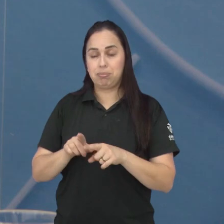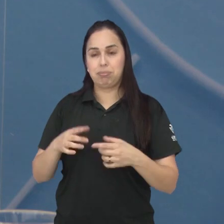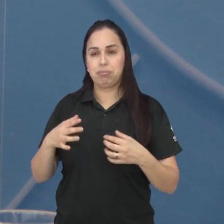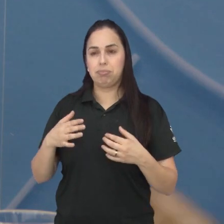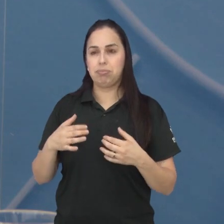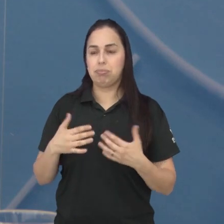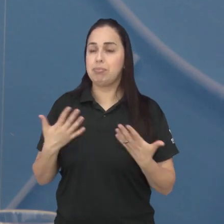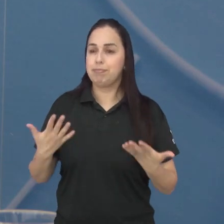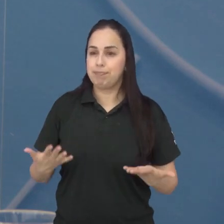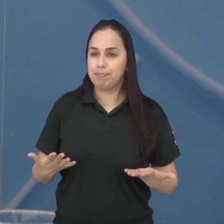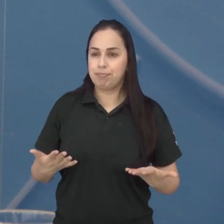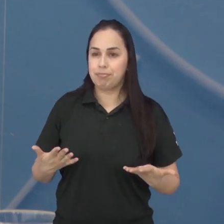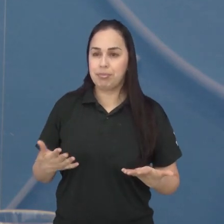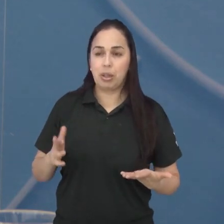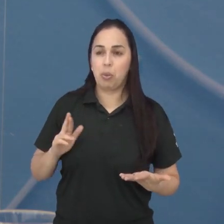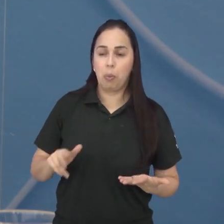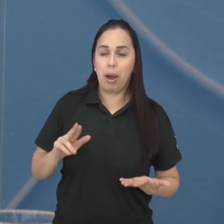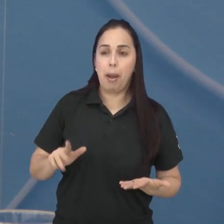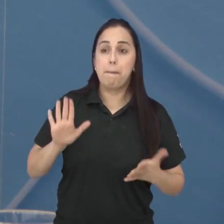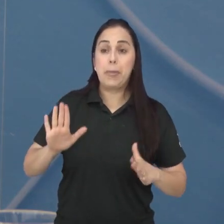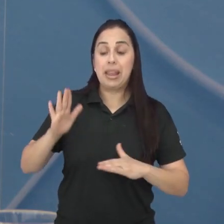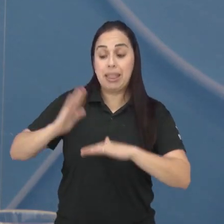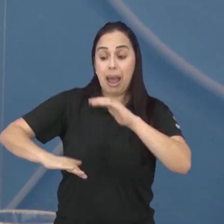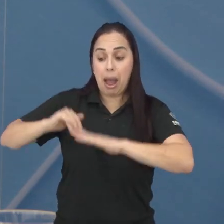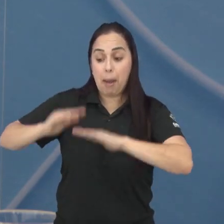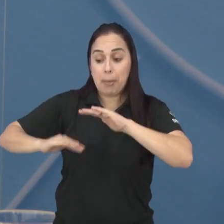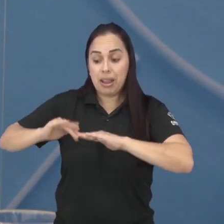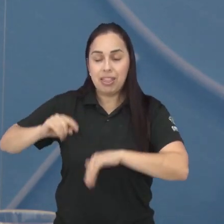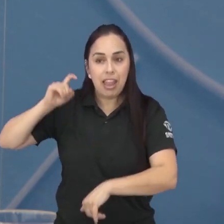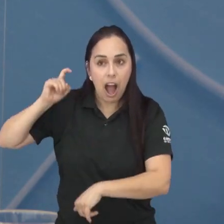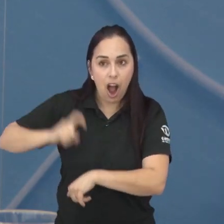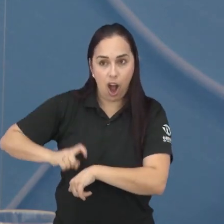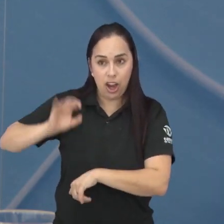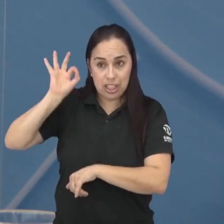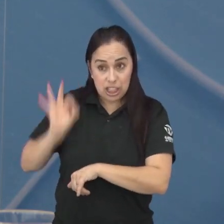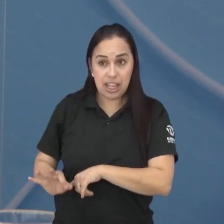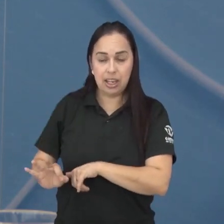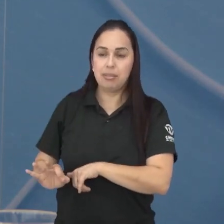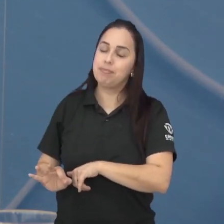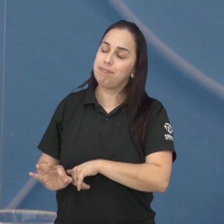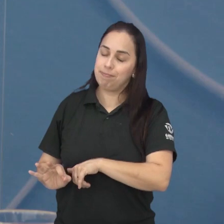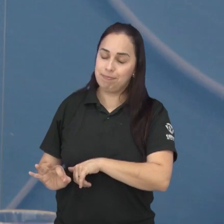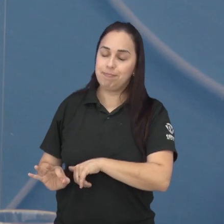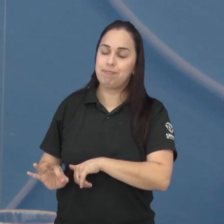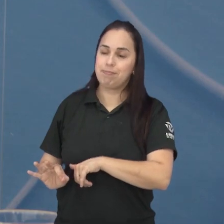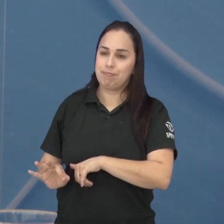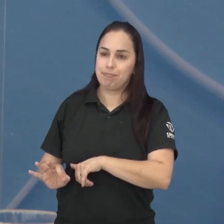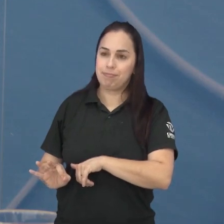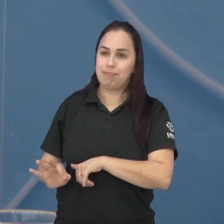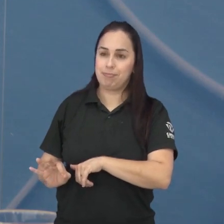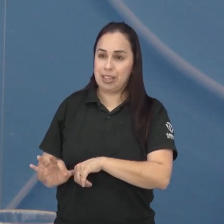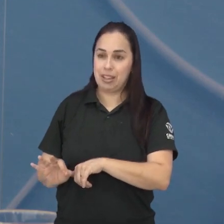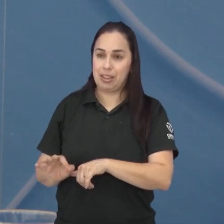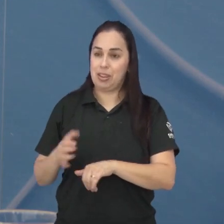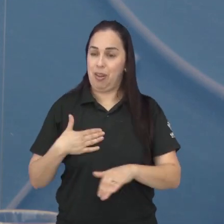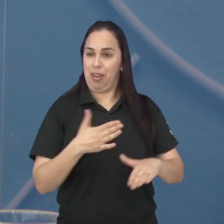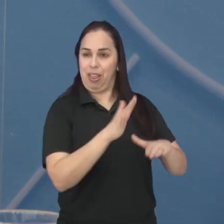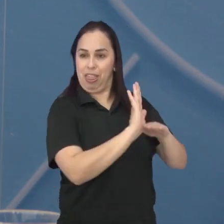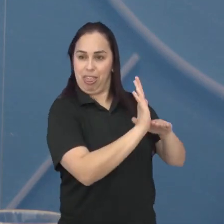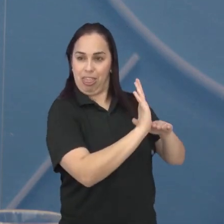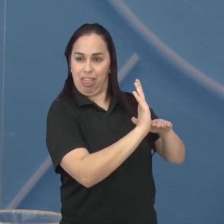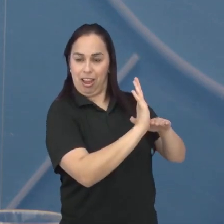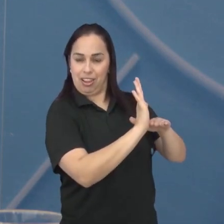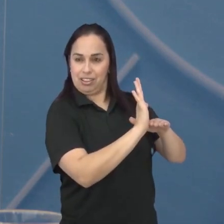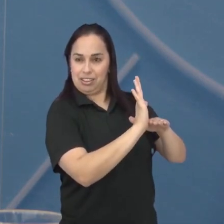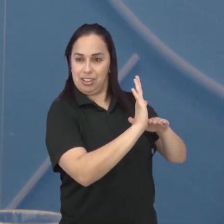isso, tá? O que acontece na prática é que na hora do vamos ver mesmo, né, fora das telas, né,